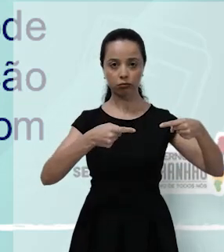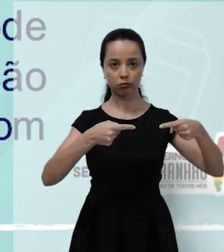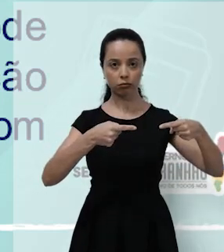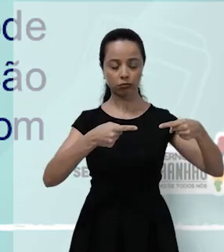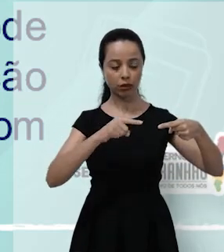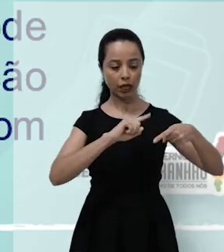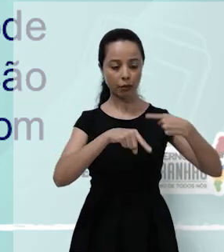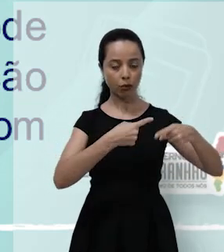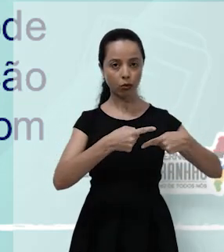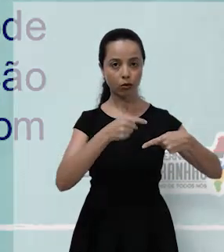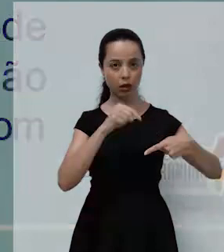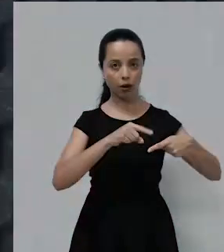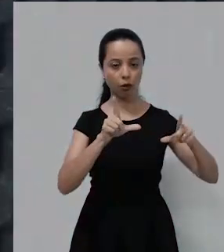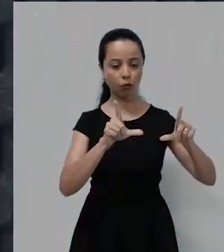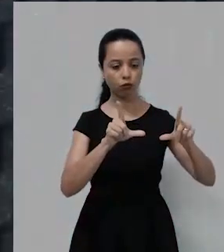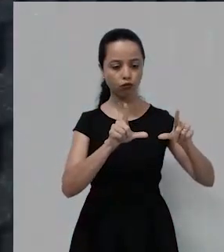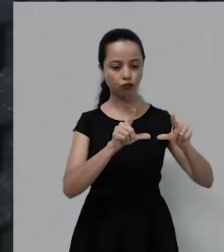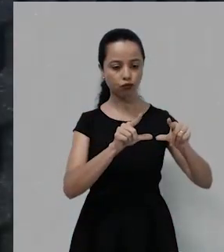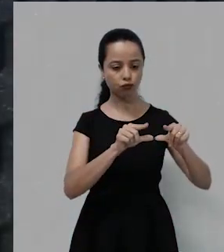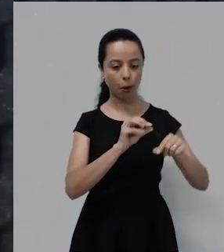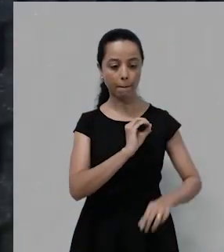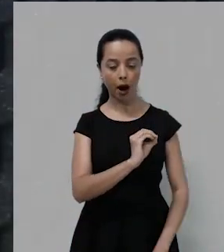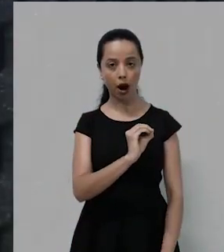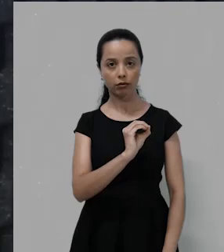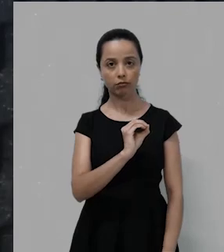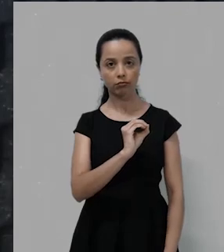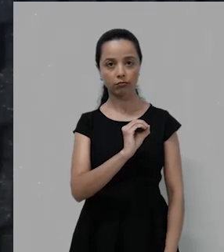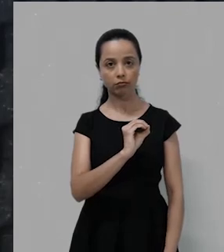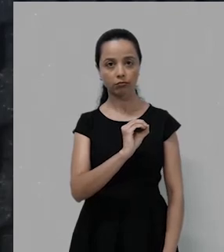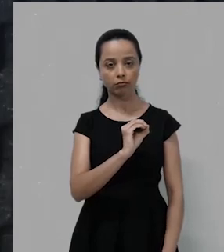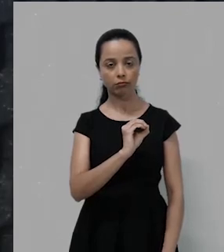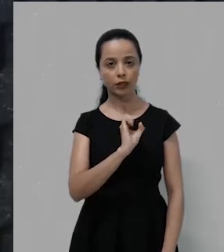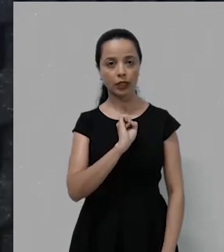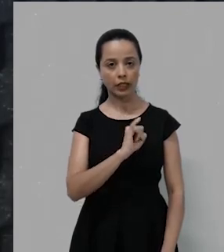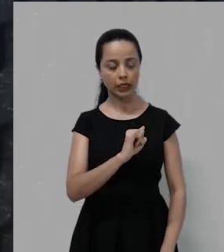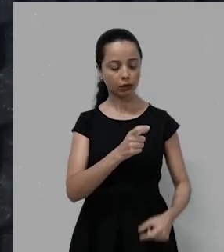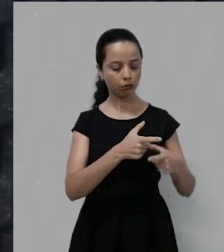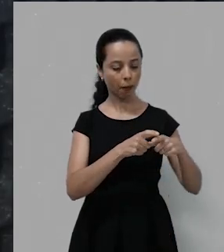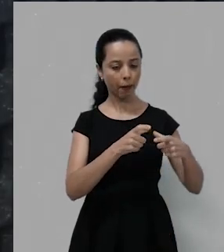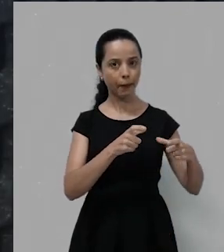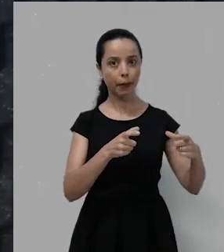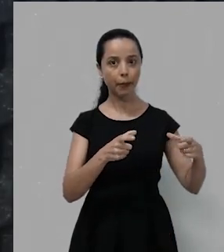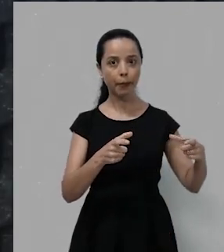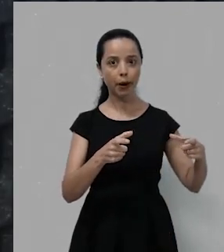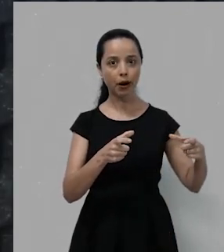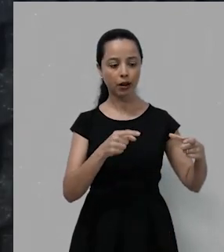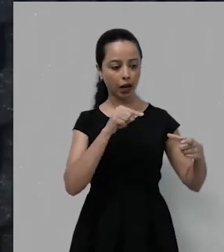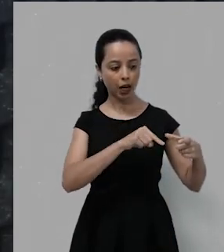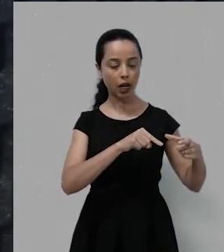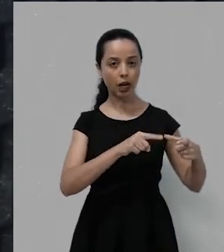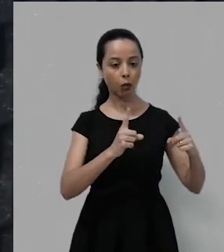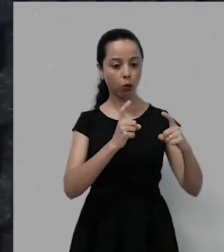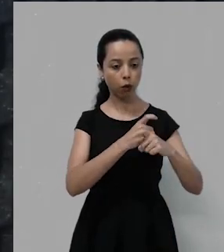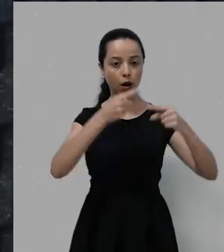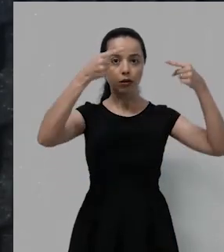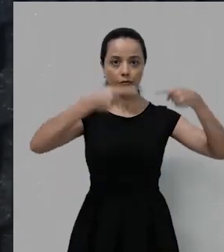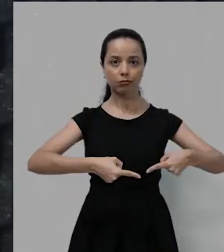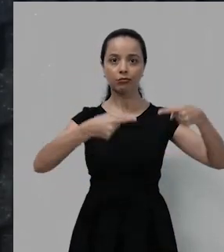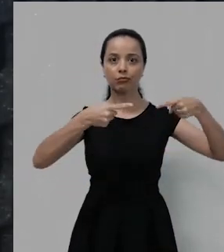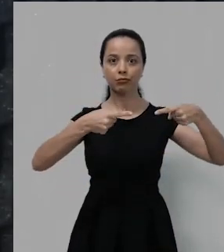a zero. Então, se eu tenho um aumento da quantidade de indivíduos na população, aumenta a competição entre